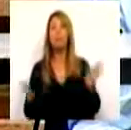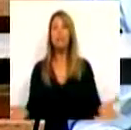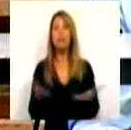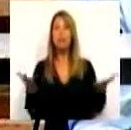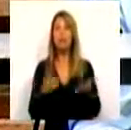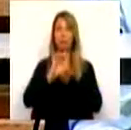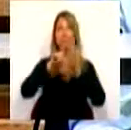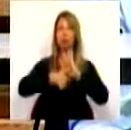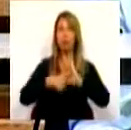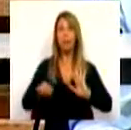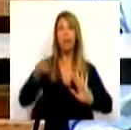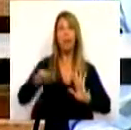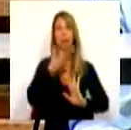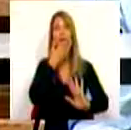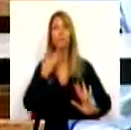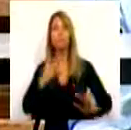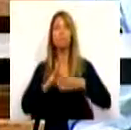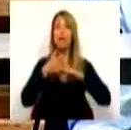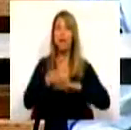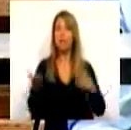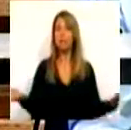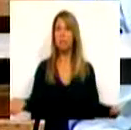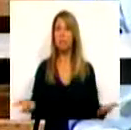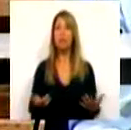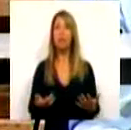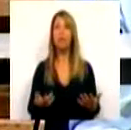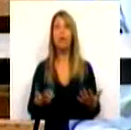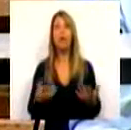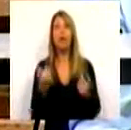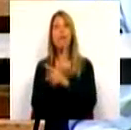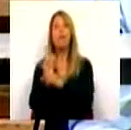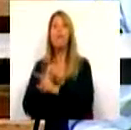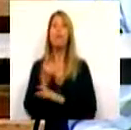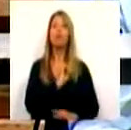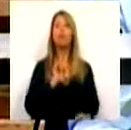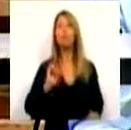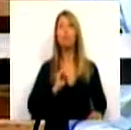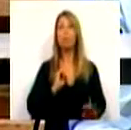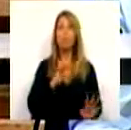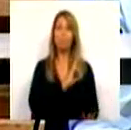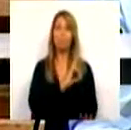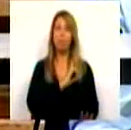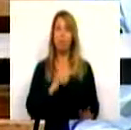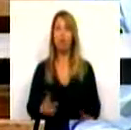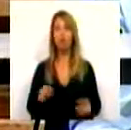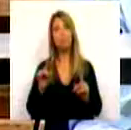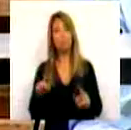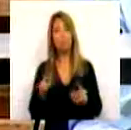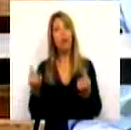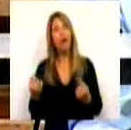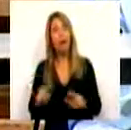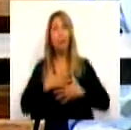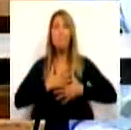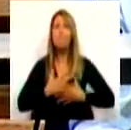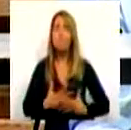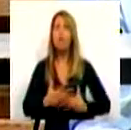o projeto de arrendamento acessível, ao comum dos proprietários privados. Por trás disto está a vontade de